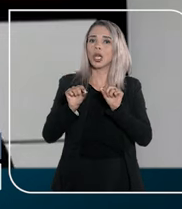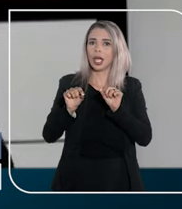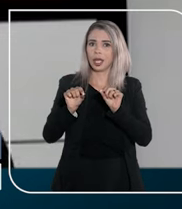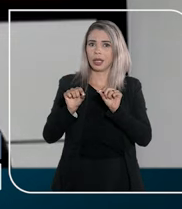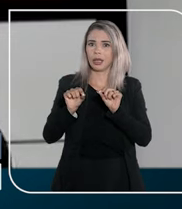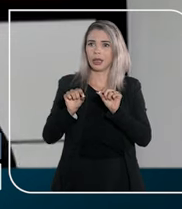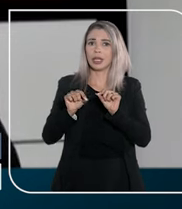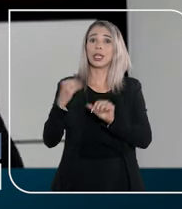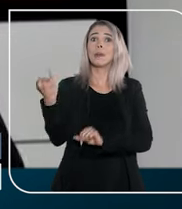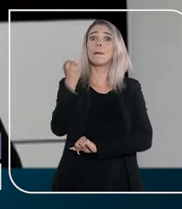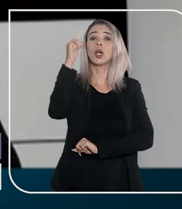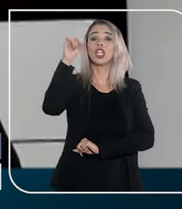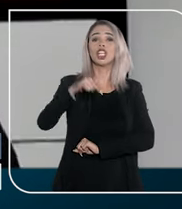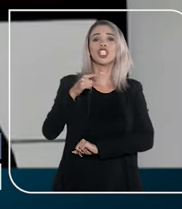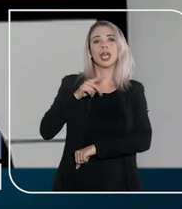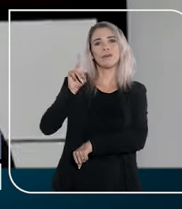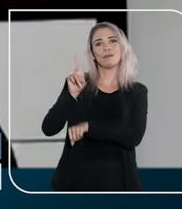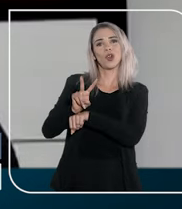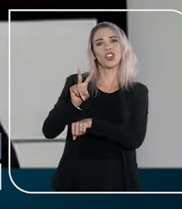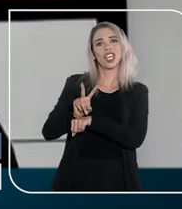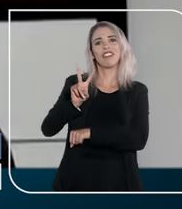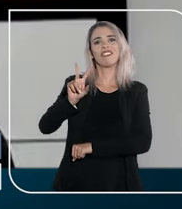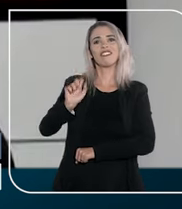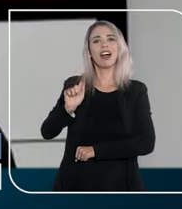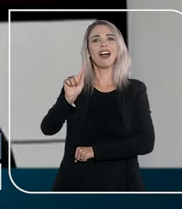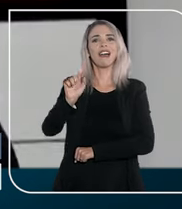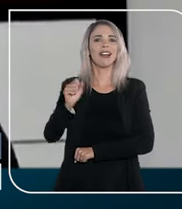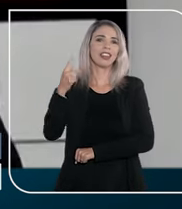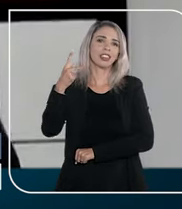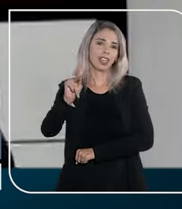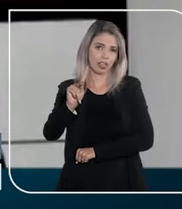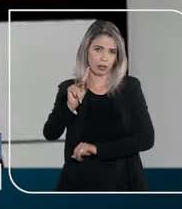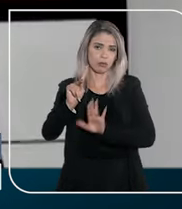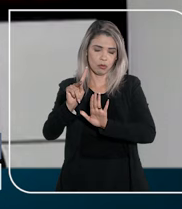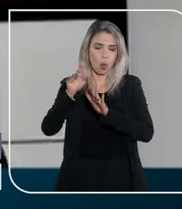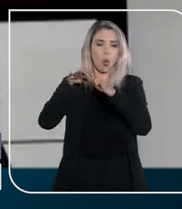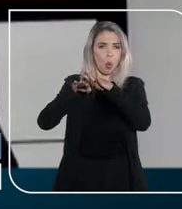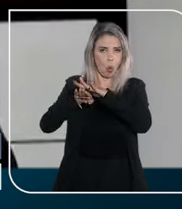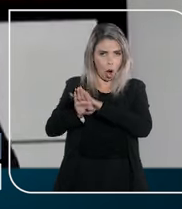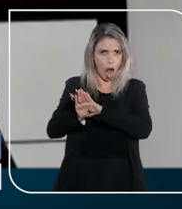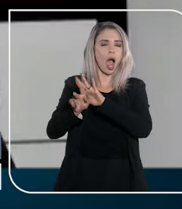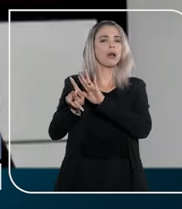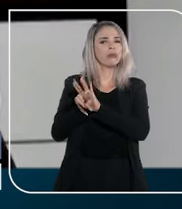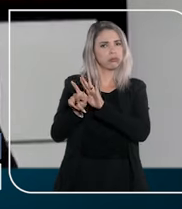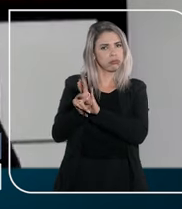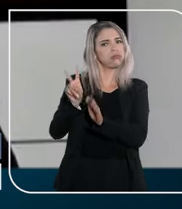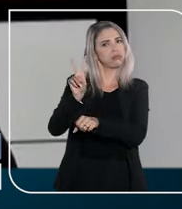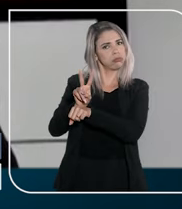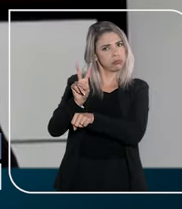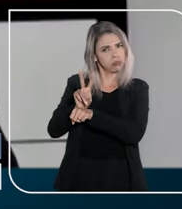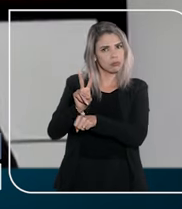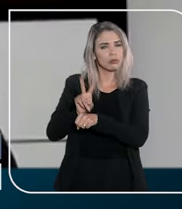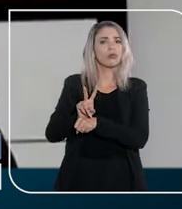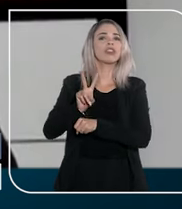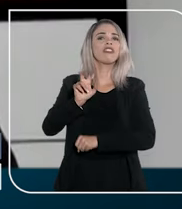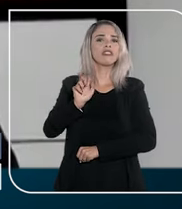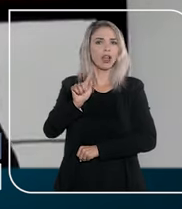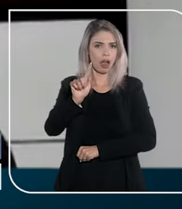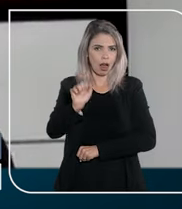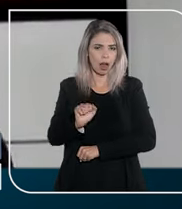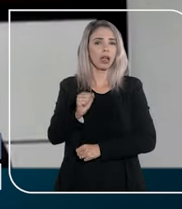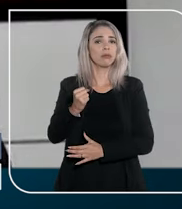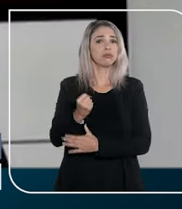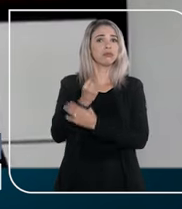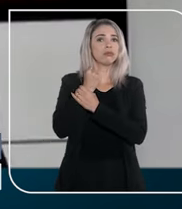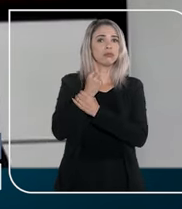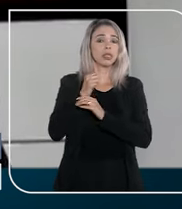vaga. Então, determina-se ao órgão público que reserve uma vaga para esse cidadão lá no futuro, assegurando o resultado útil do processo,